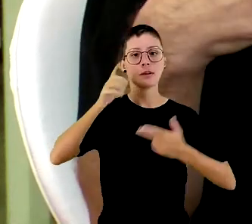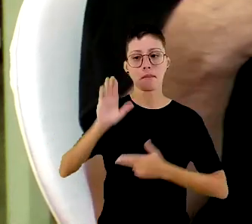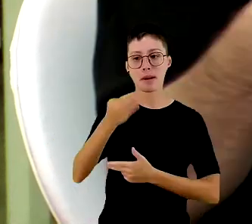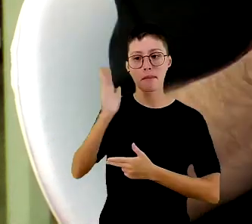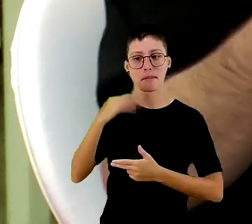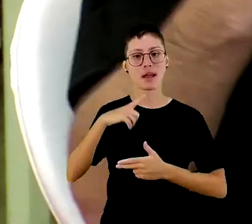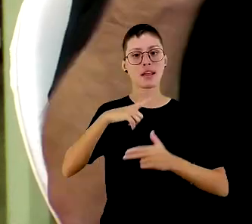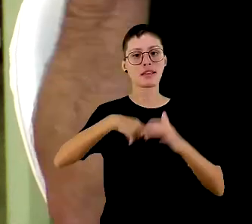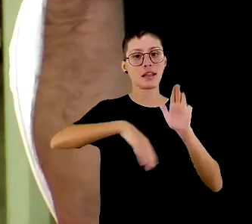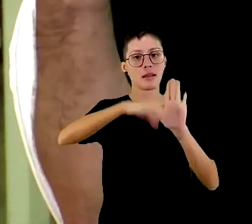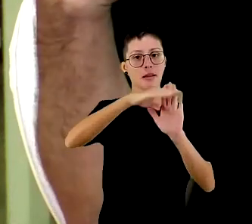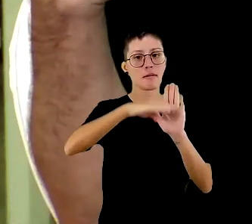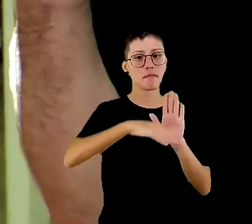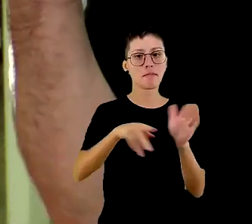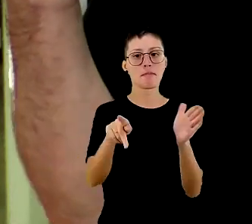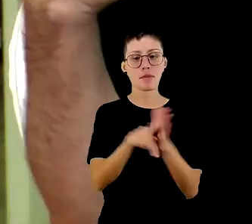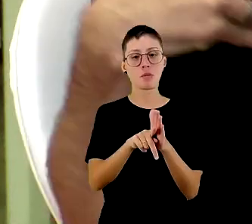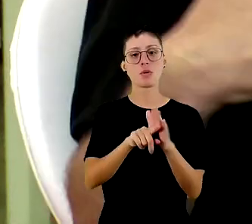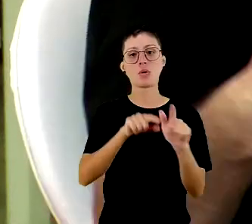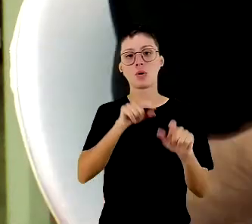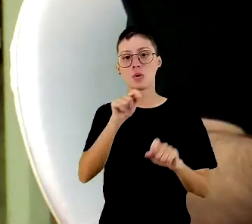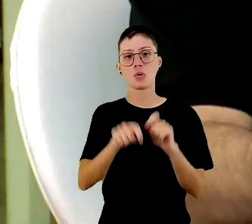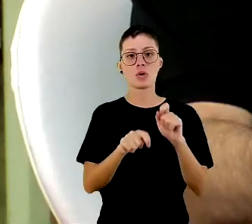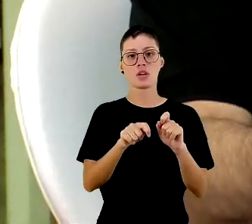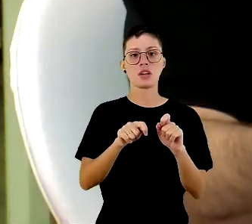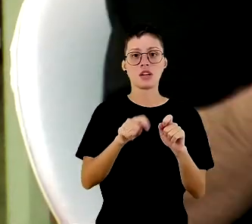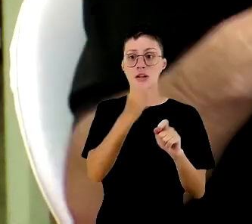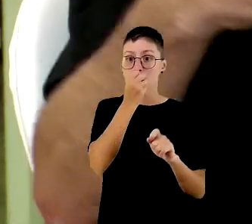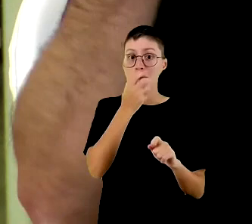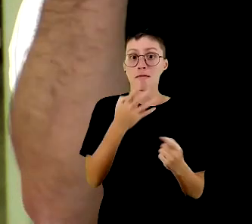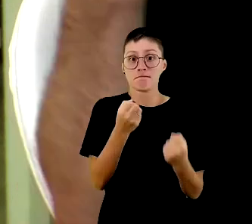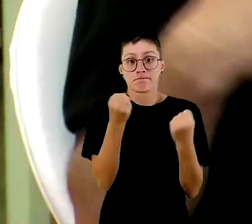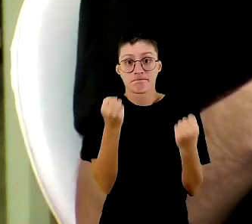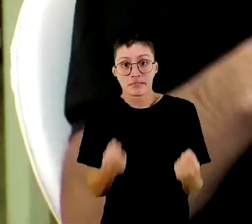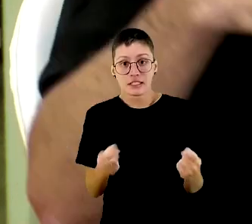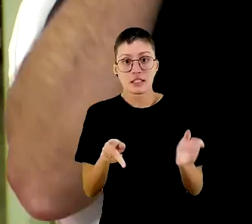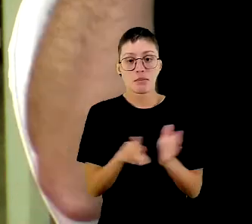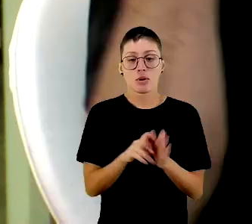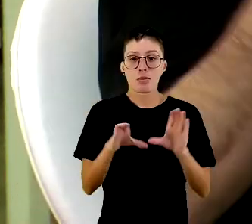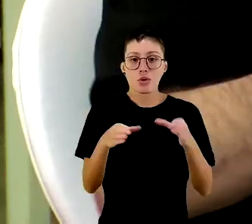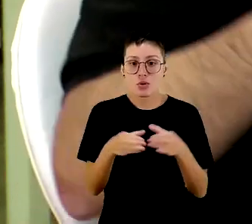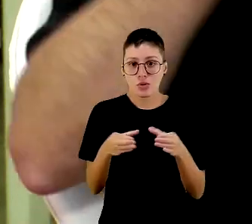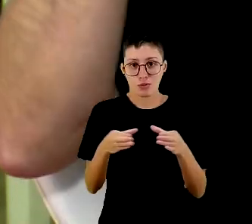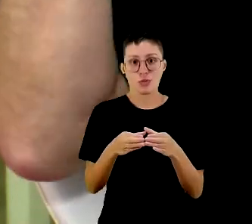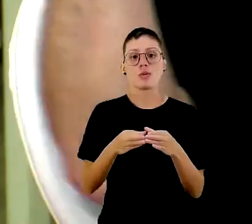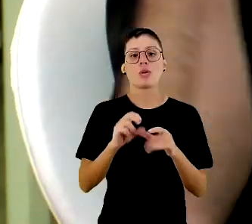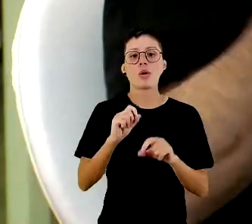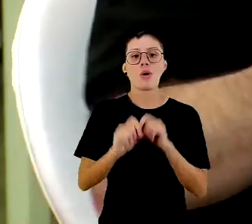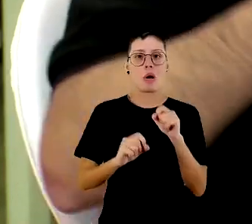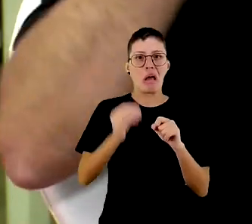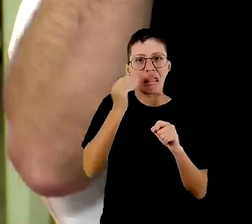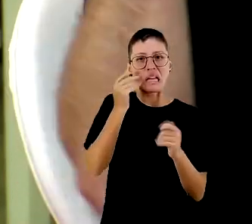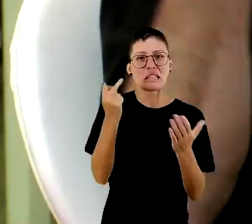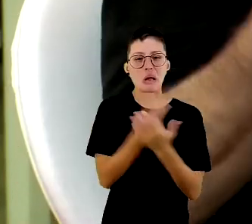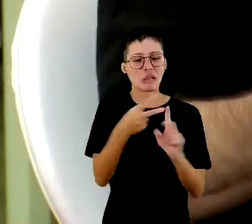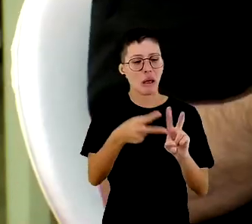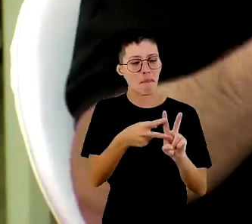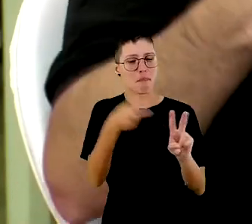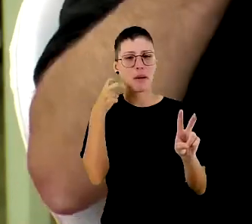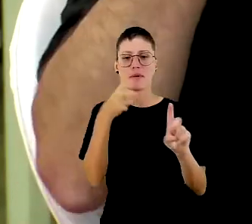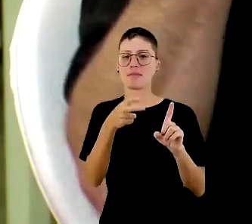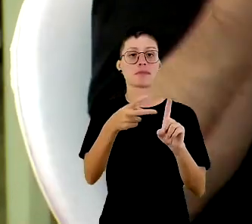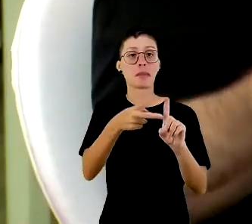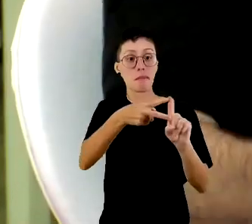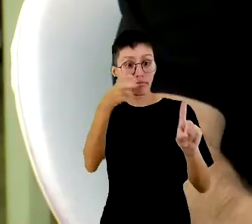de LGPD e passar por uma due diligence super pesada do grupo, com testes de invasão, com testes e mais testes